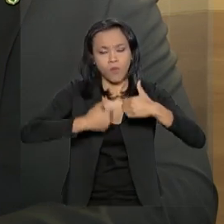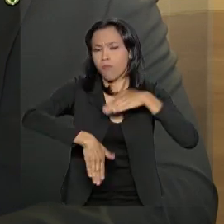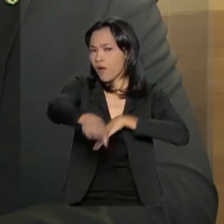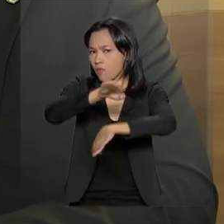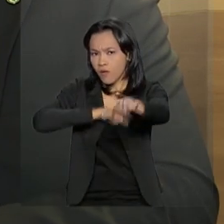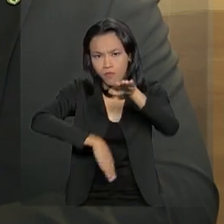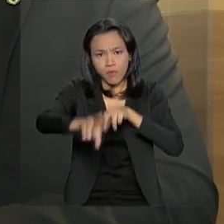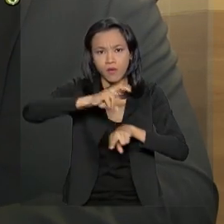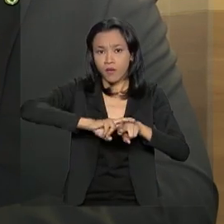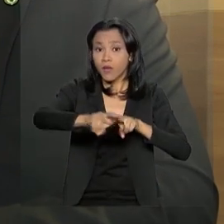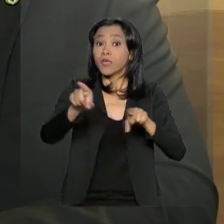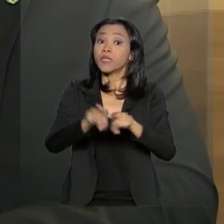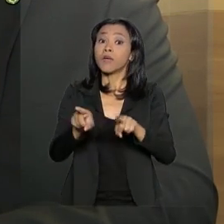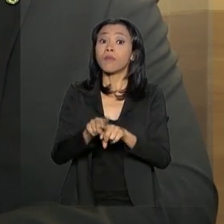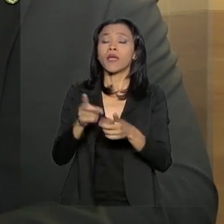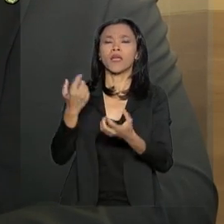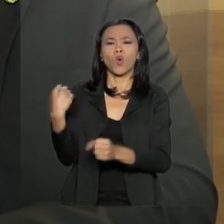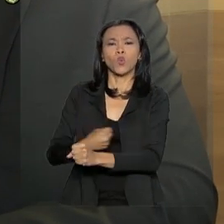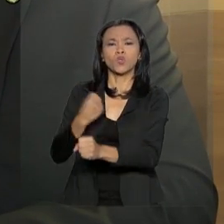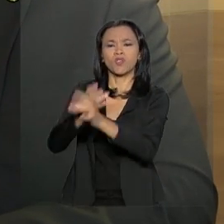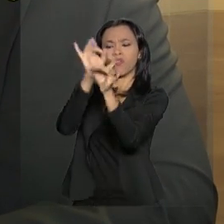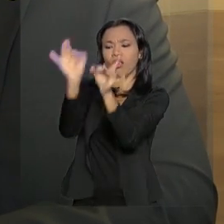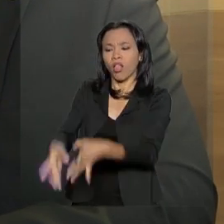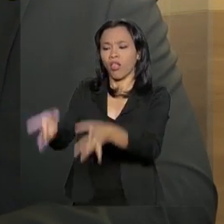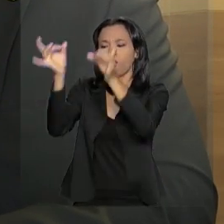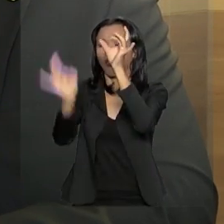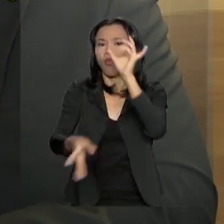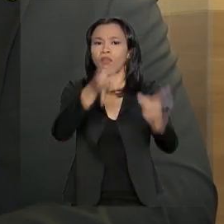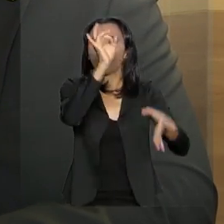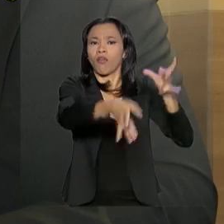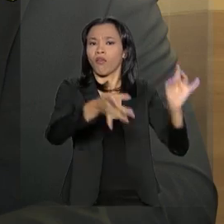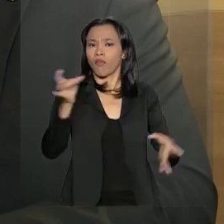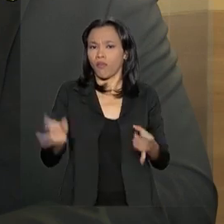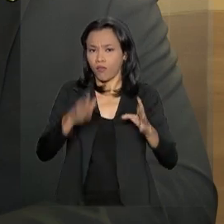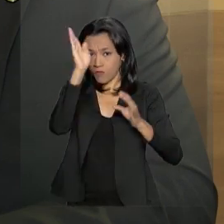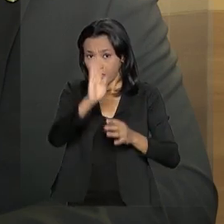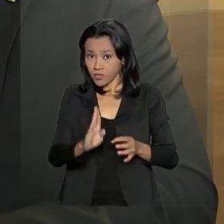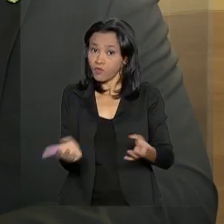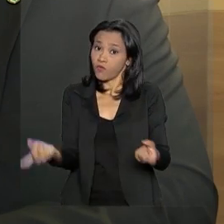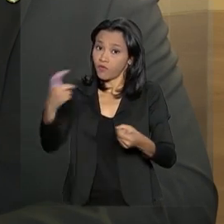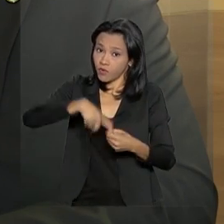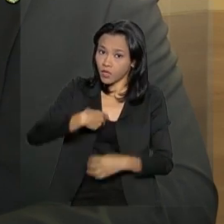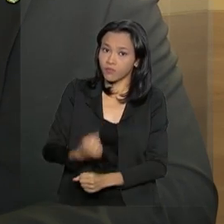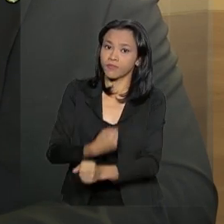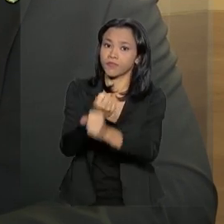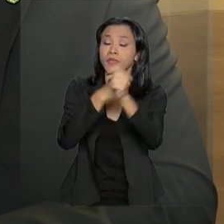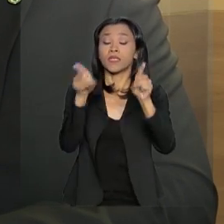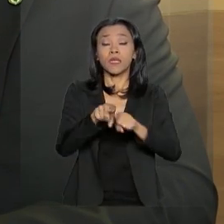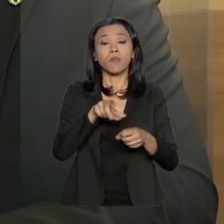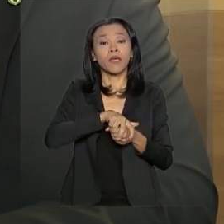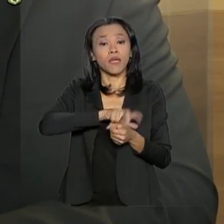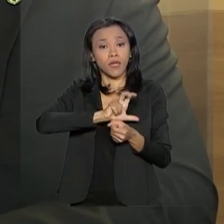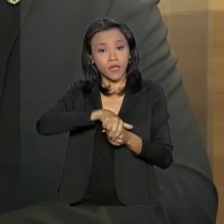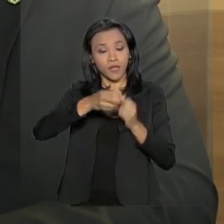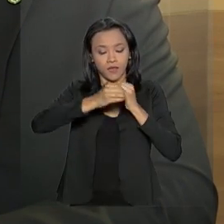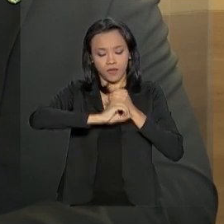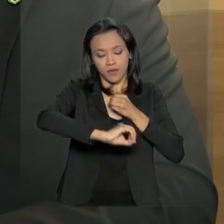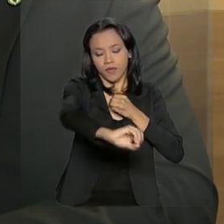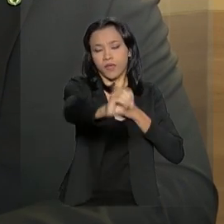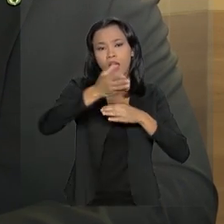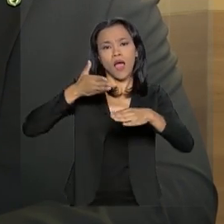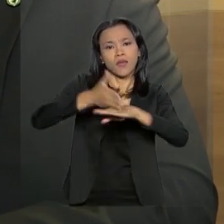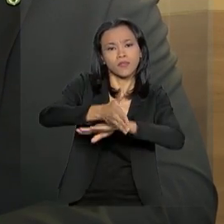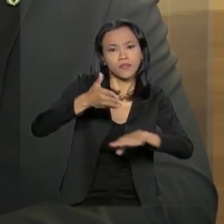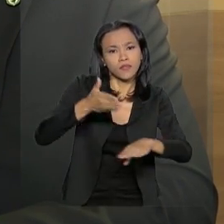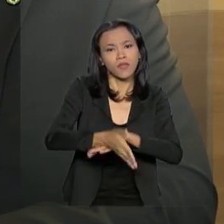retomadas ou dadas continuidades e também, na questão do saneamento, garantir o acesso e a